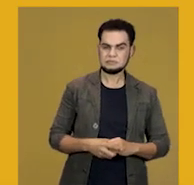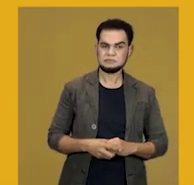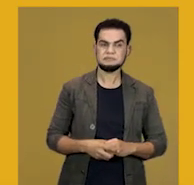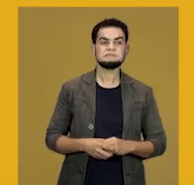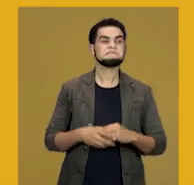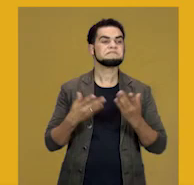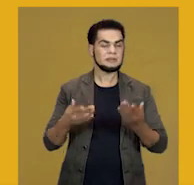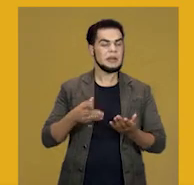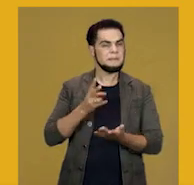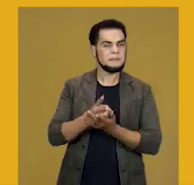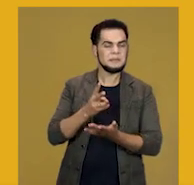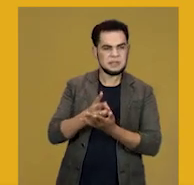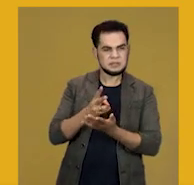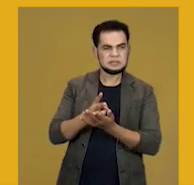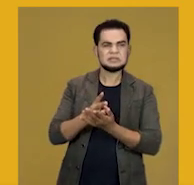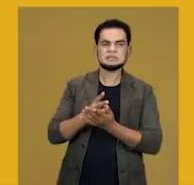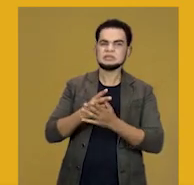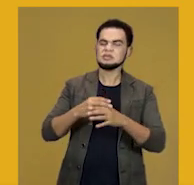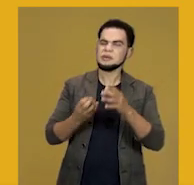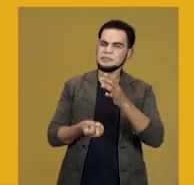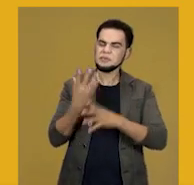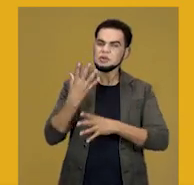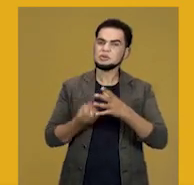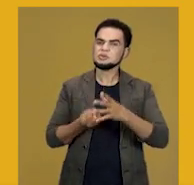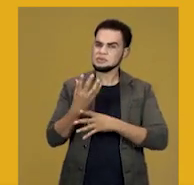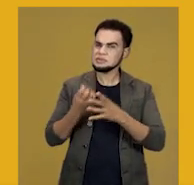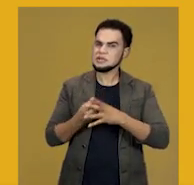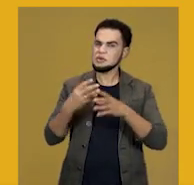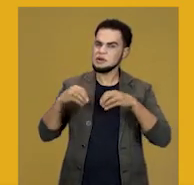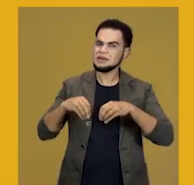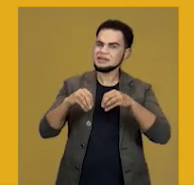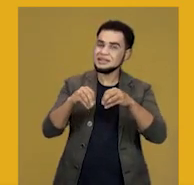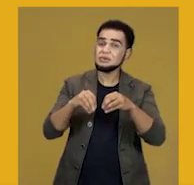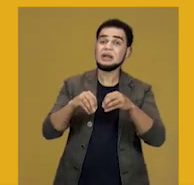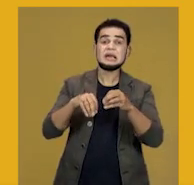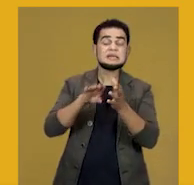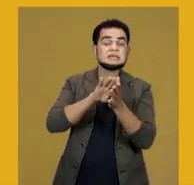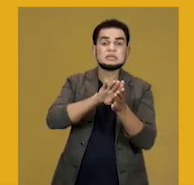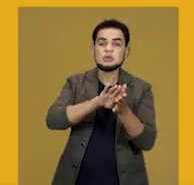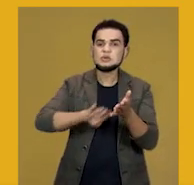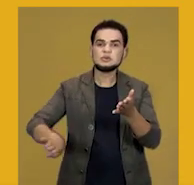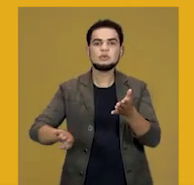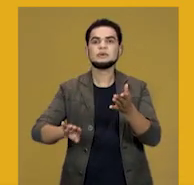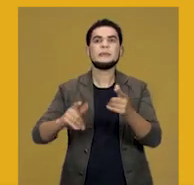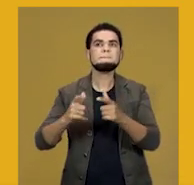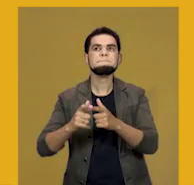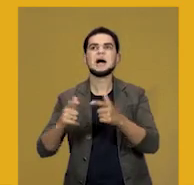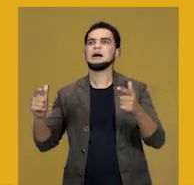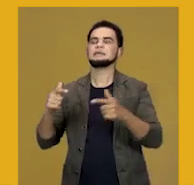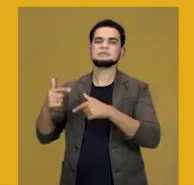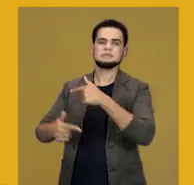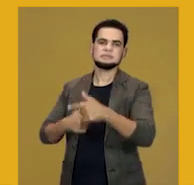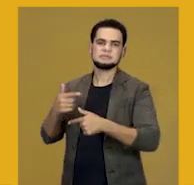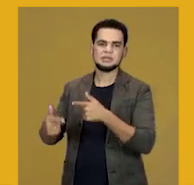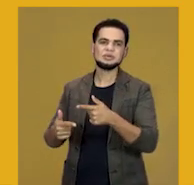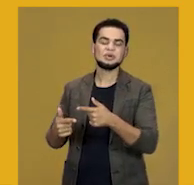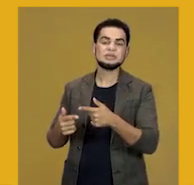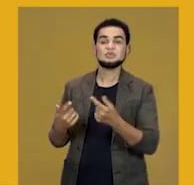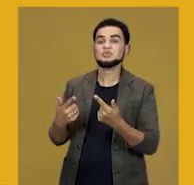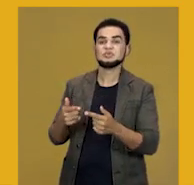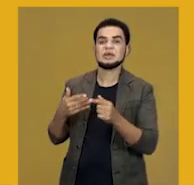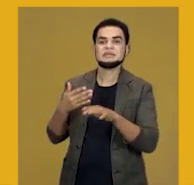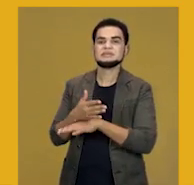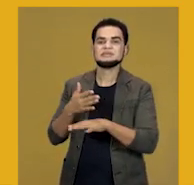na exploração de grandes latifúndios excluía uma grande quantidade de trabalhadores, né, do acesso a esse meio de